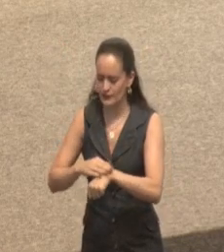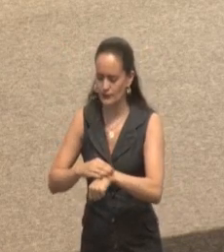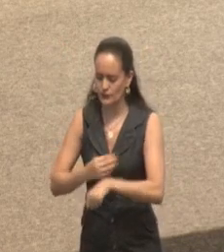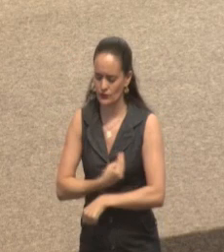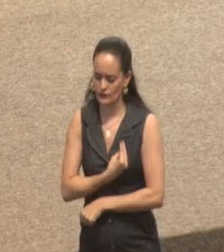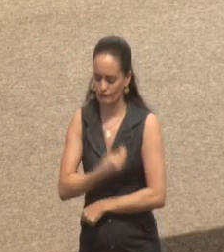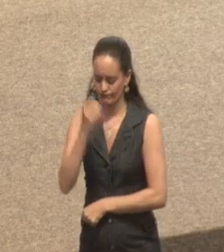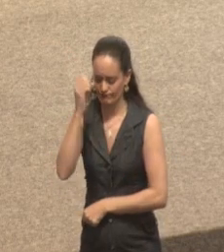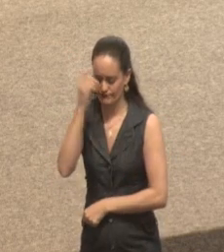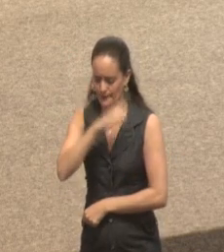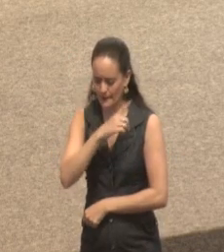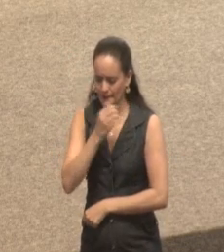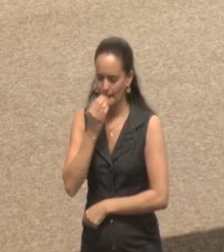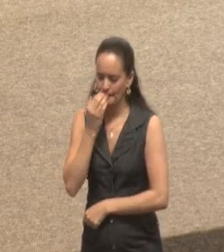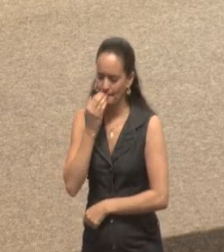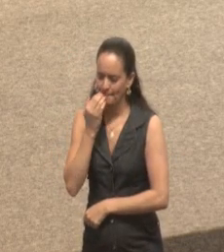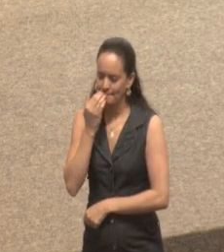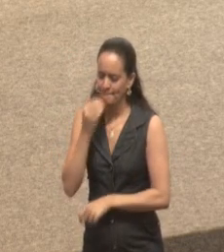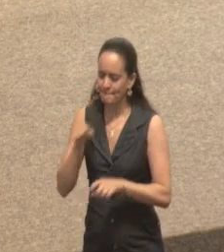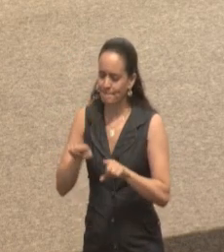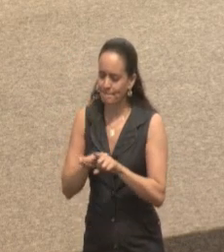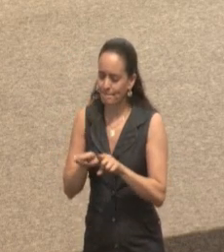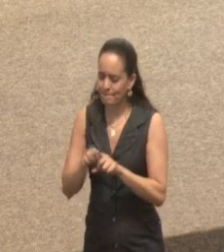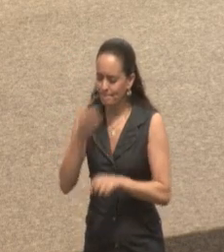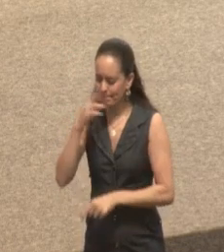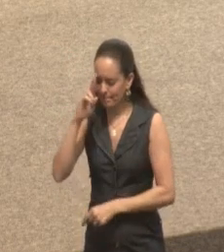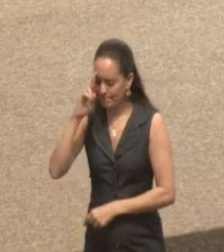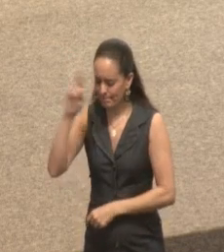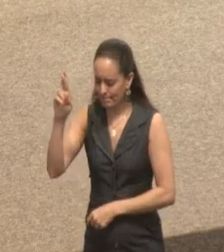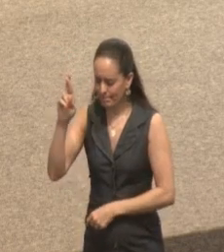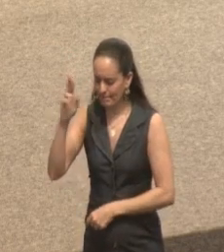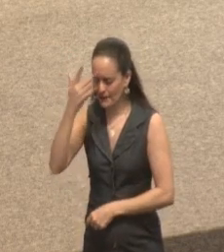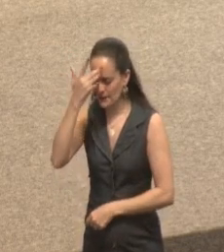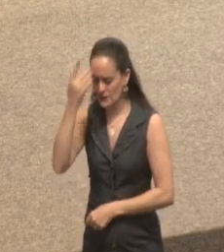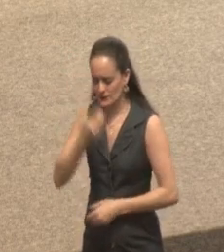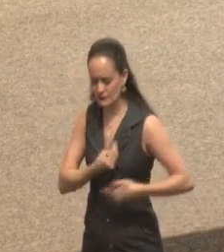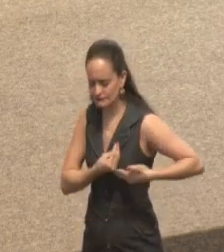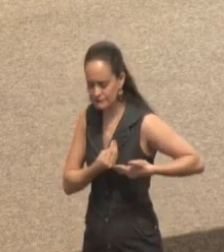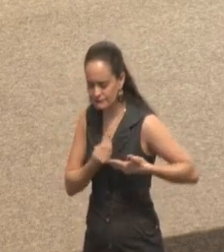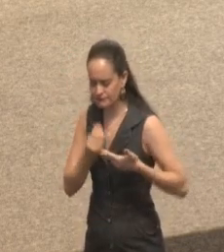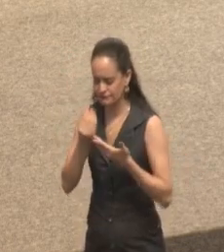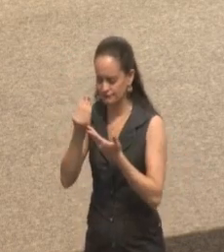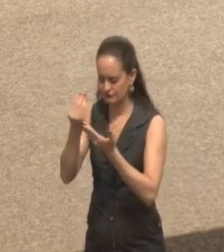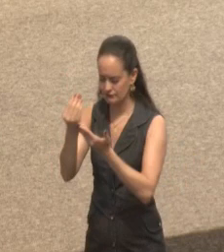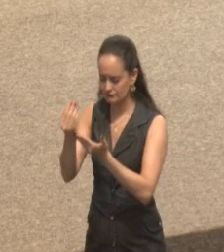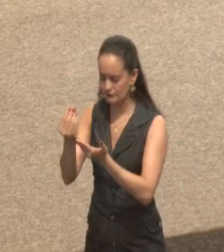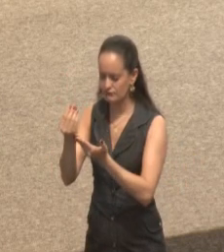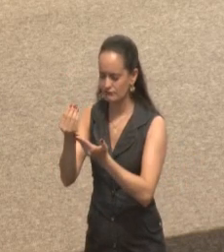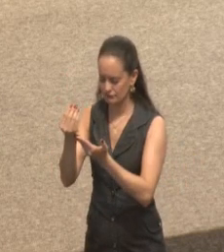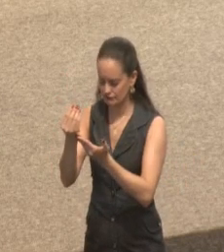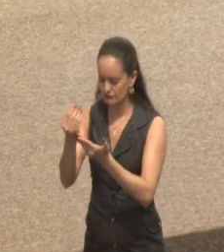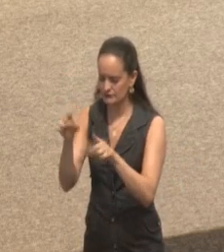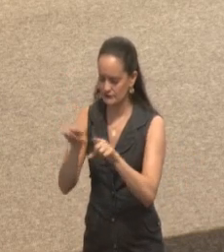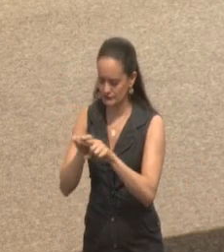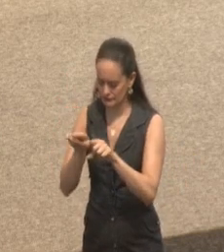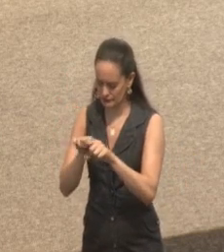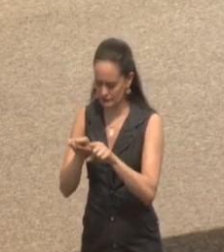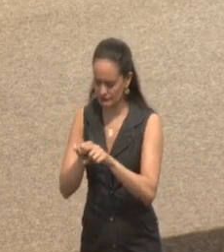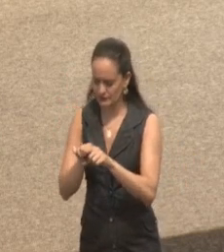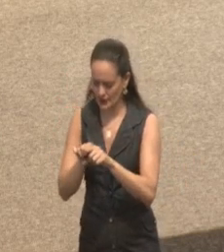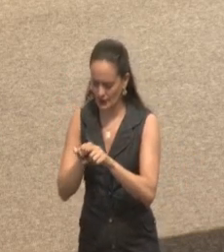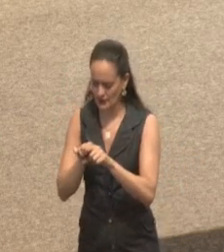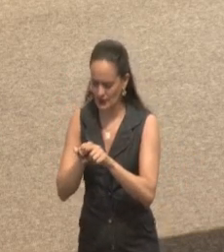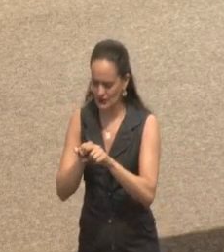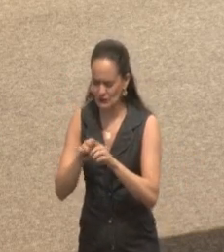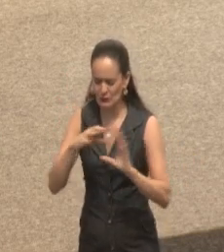vida. Ó Deus, nós rogamos por aqueles que entregam a sua vida a Jesus nesta manhã, e também por aqueles que estão por esse país